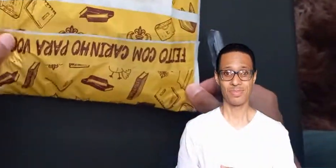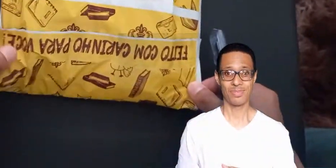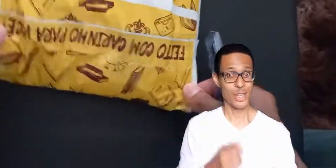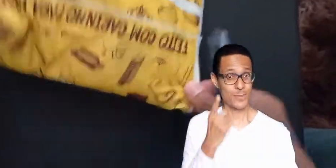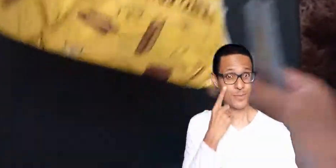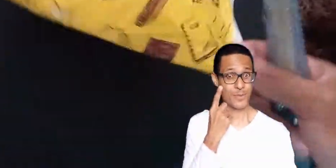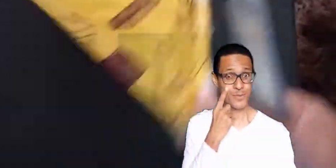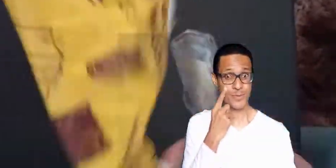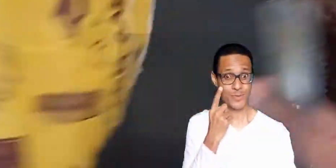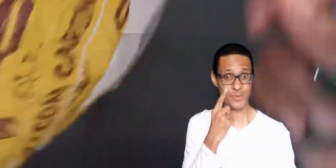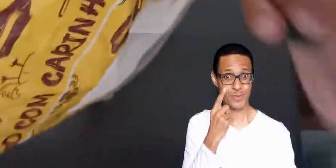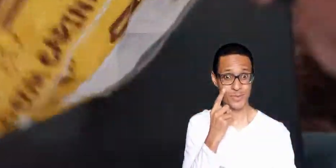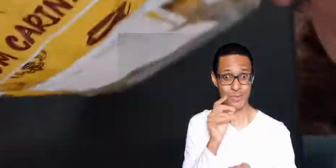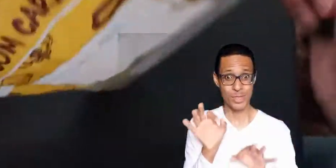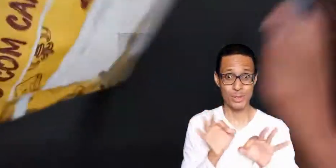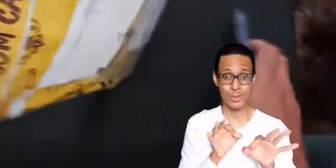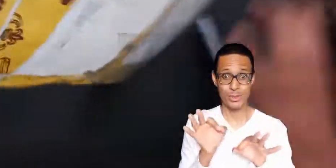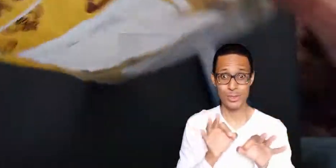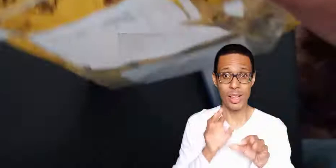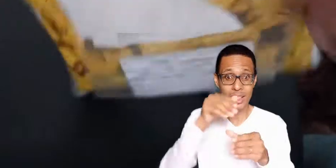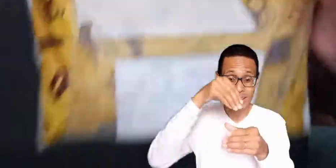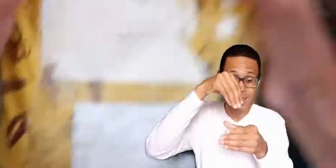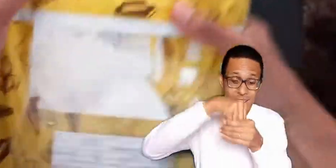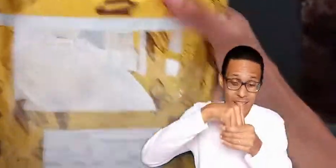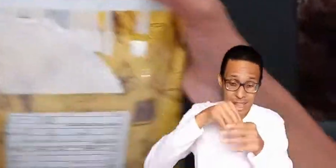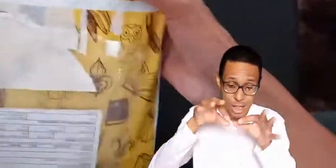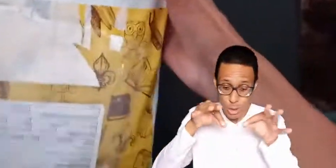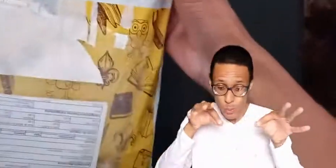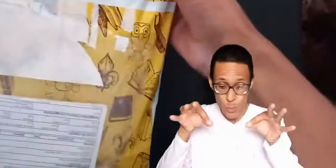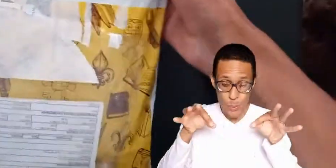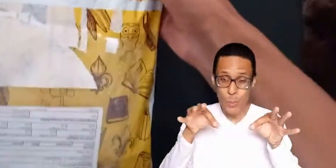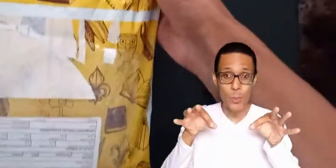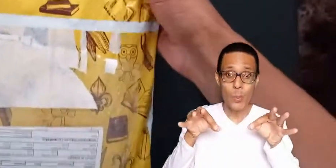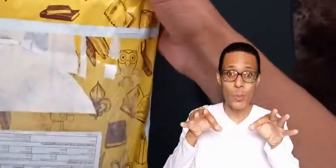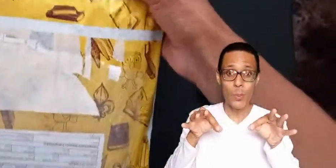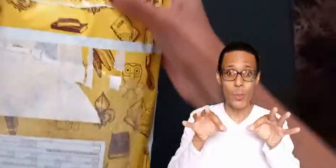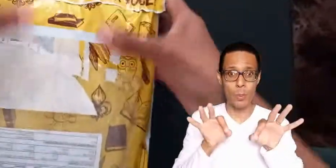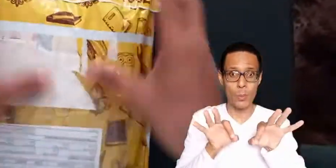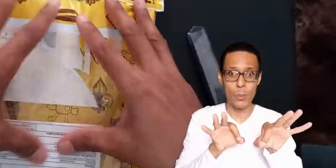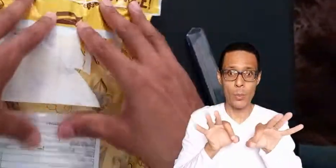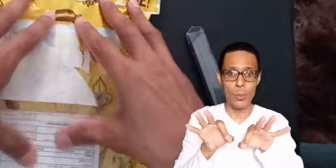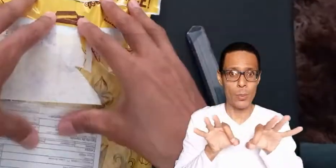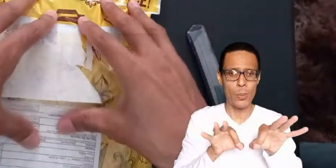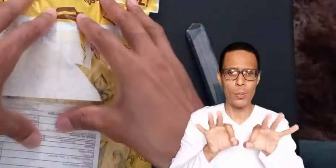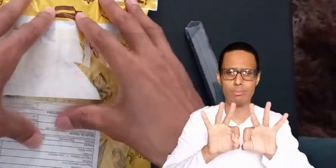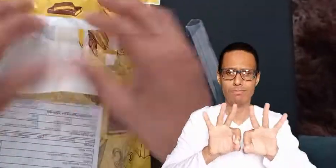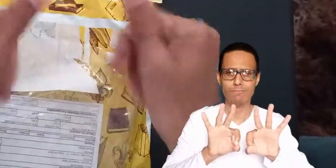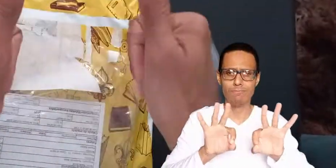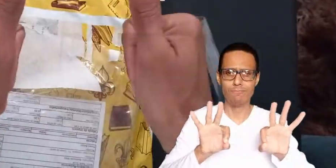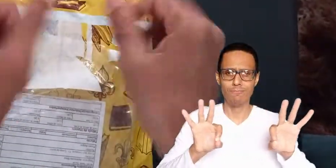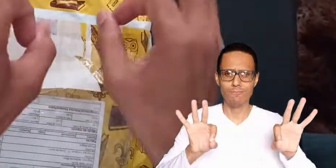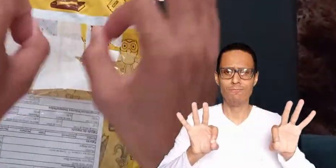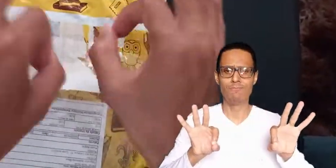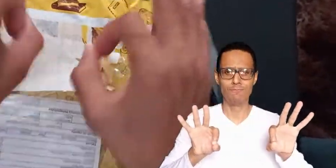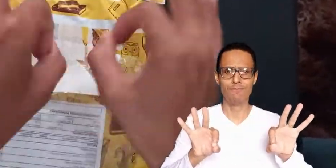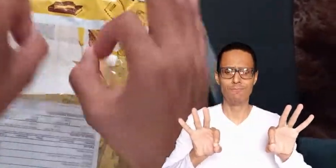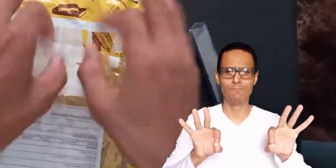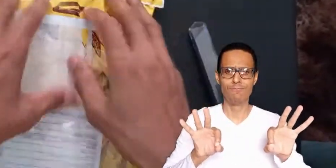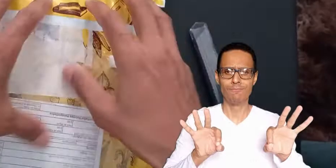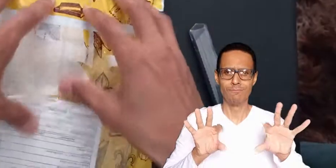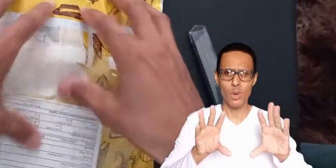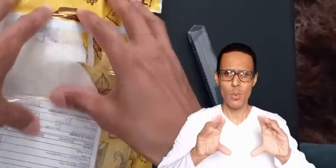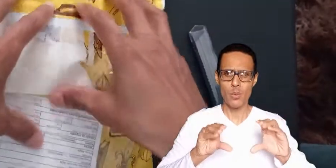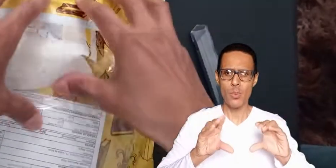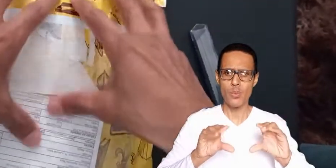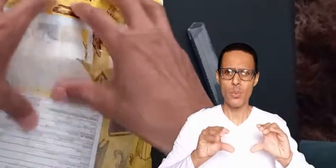Vamos ver o que tem nesse pacote, tá bem embaladinho, tá bem organizado, tá